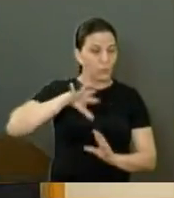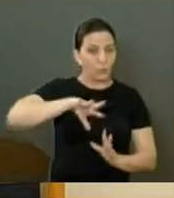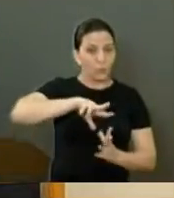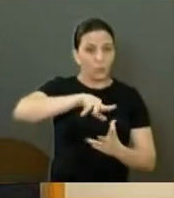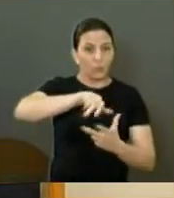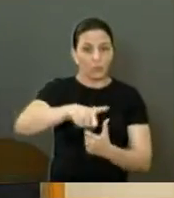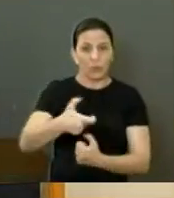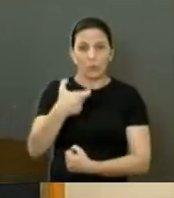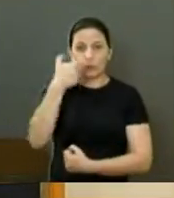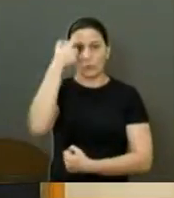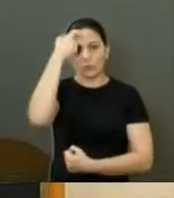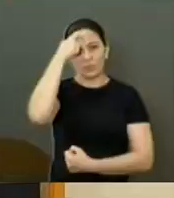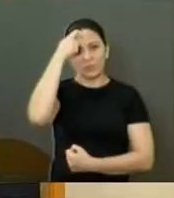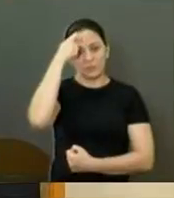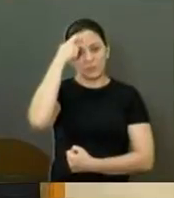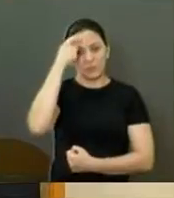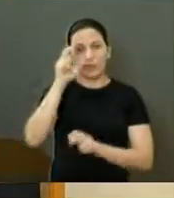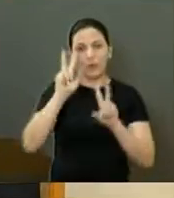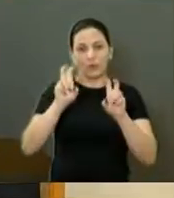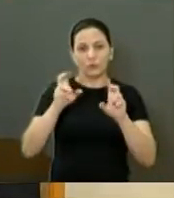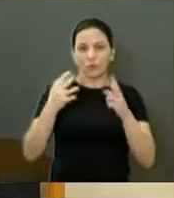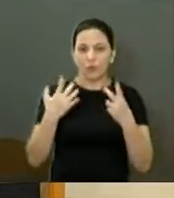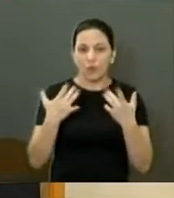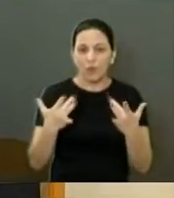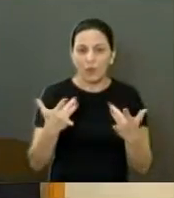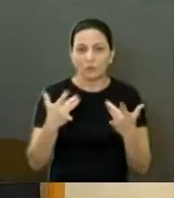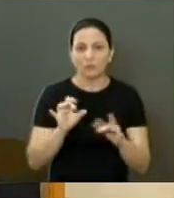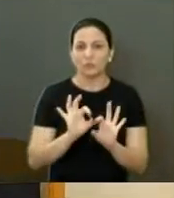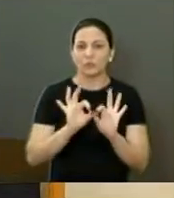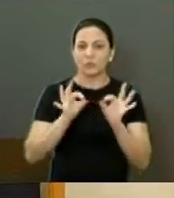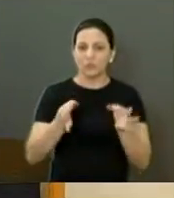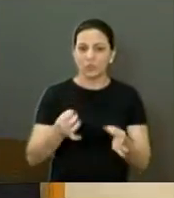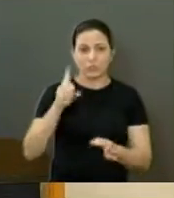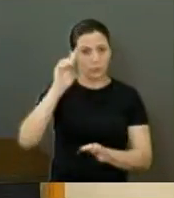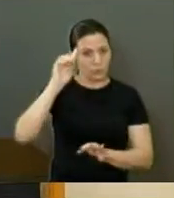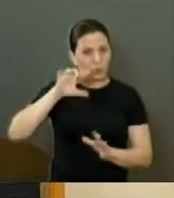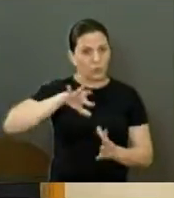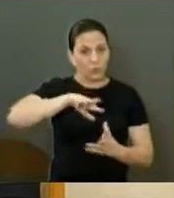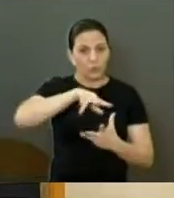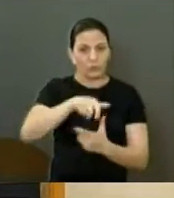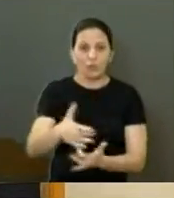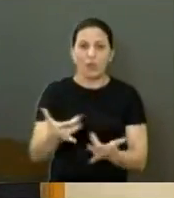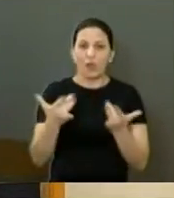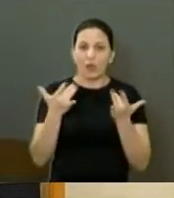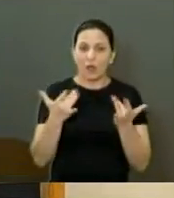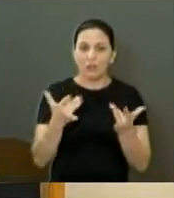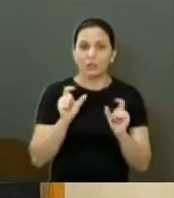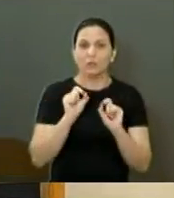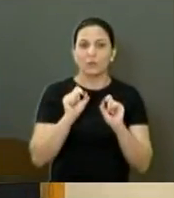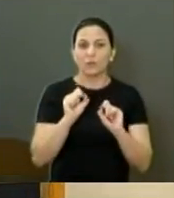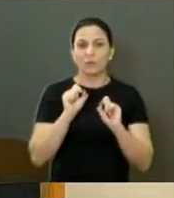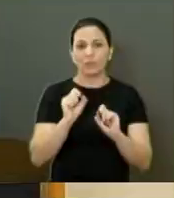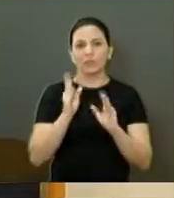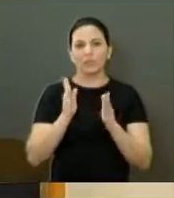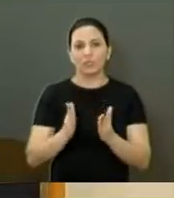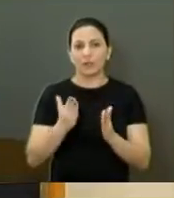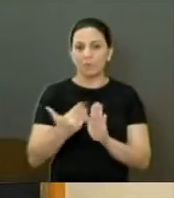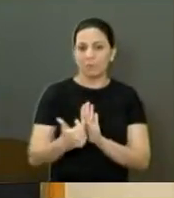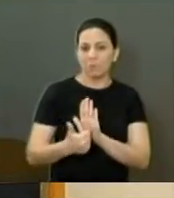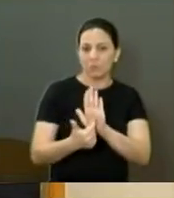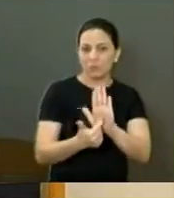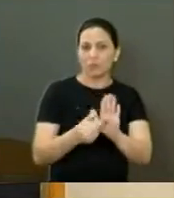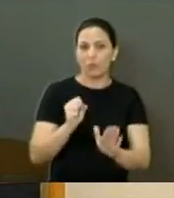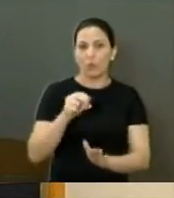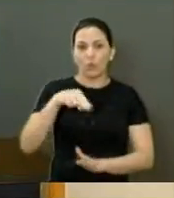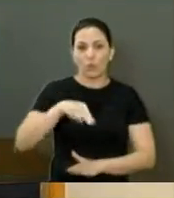da Conscientização do Autismo, ou simplesmente Dia Mundial do Autismo, o que, aliás, já foi declarado pela